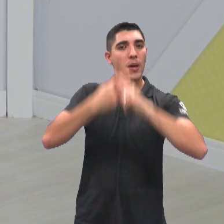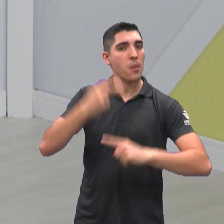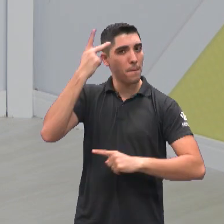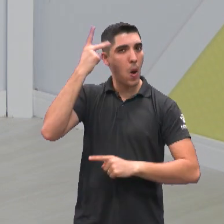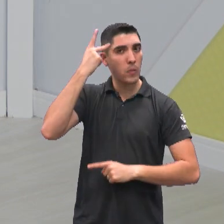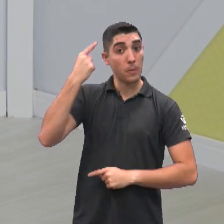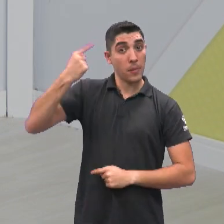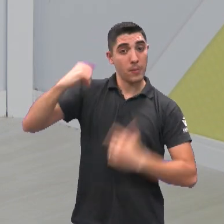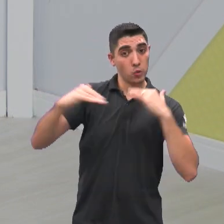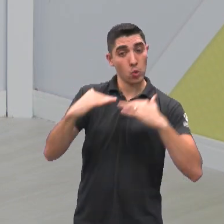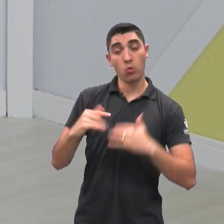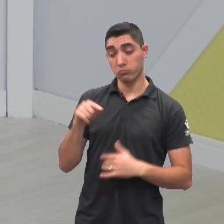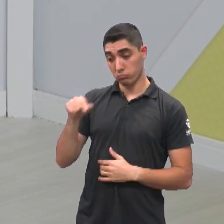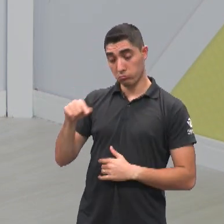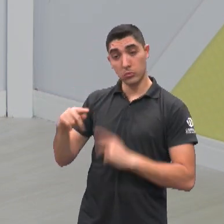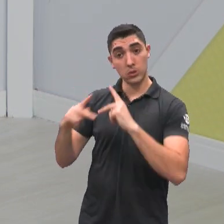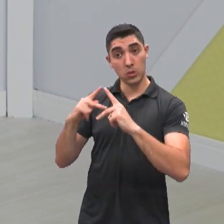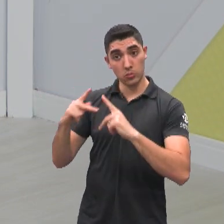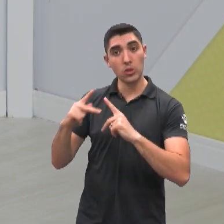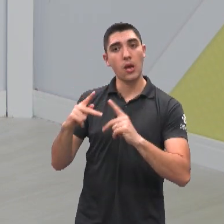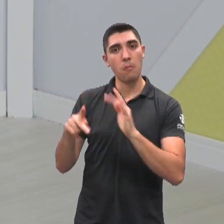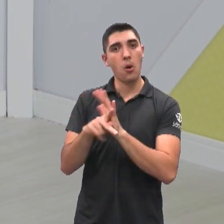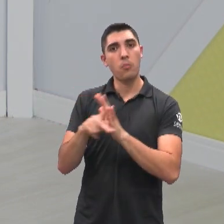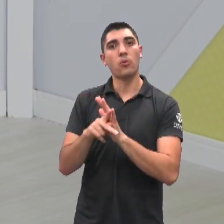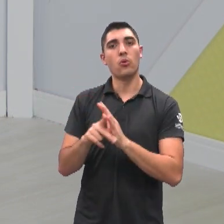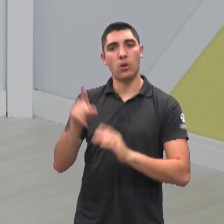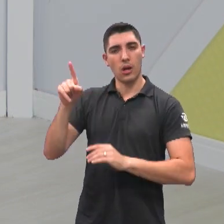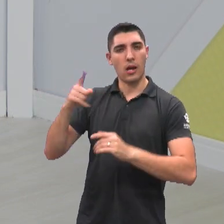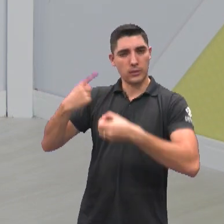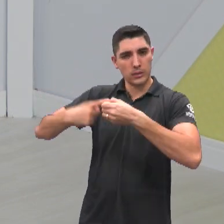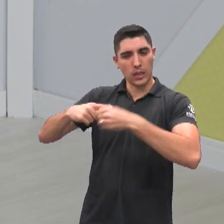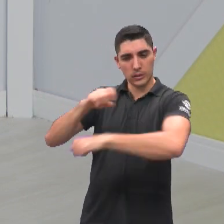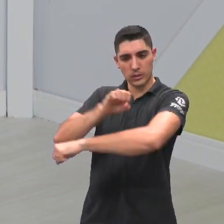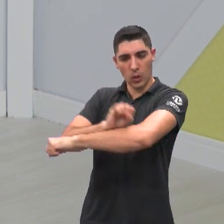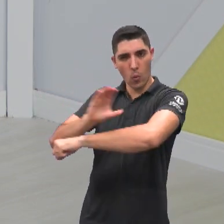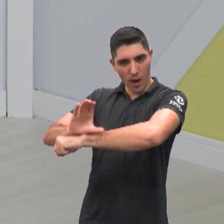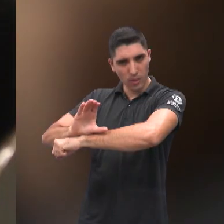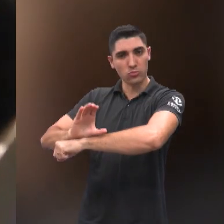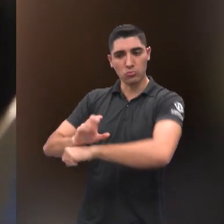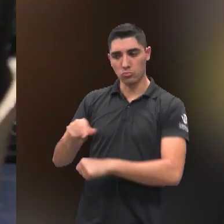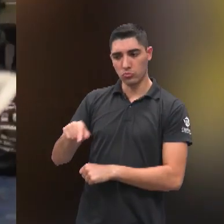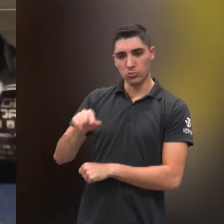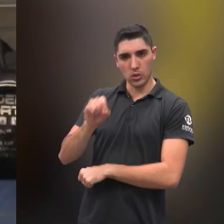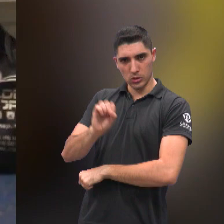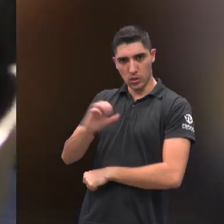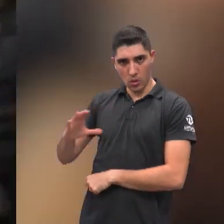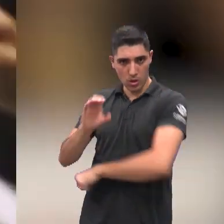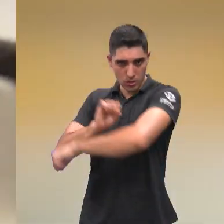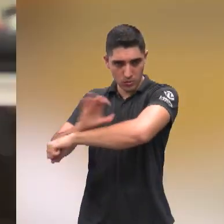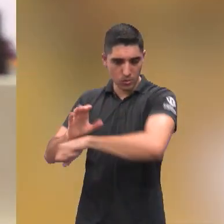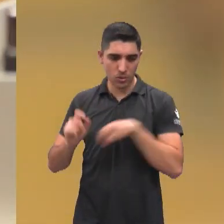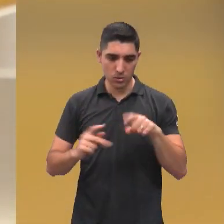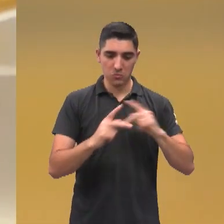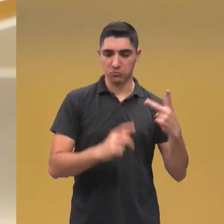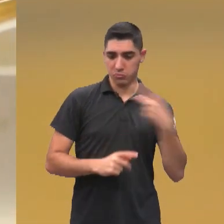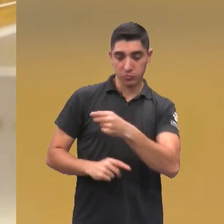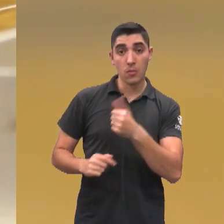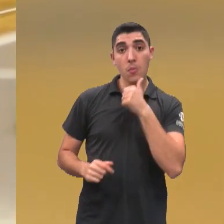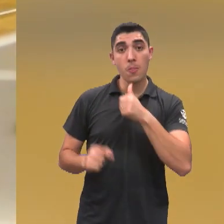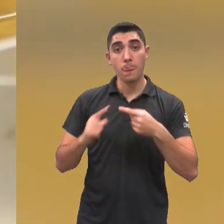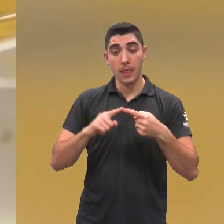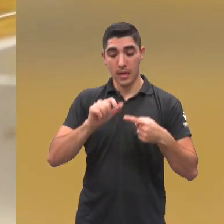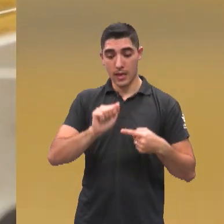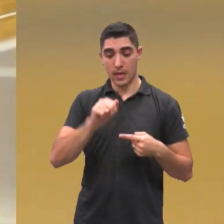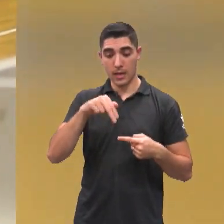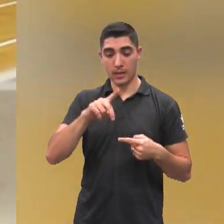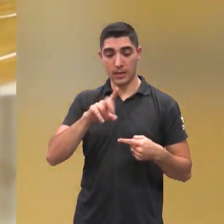sobre o São Carlos, no ginásio Milton Olaio Filho, pelo placar de 4-2. Os gols do São José foram marcados por Andressinha 3